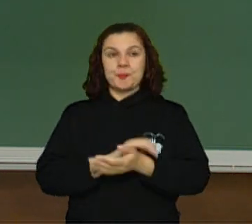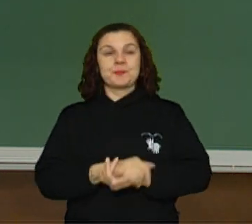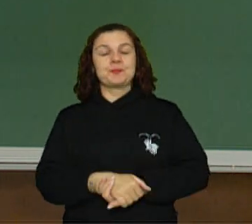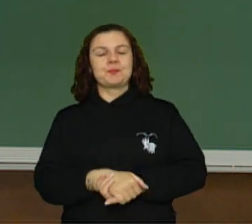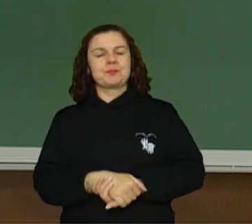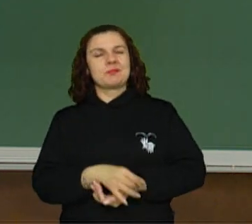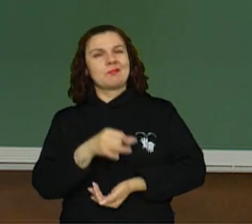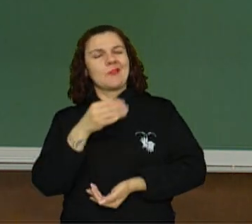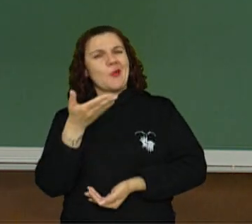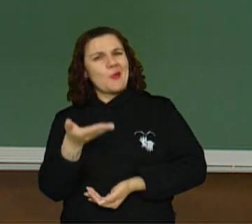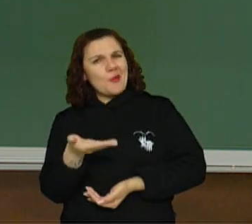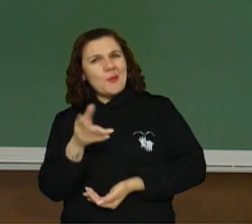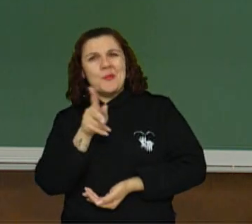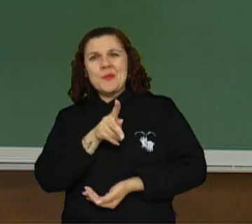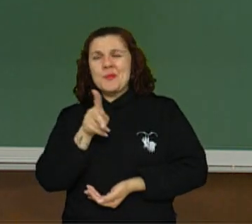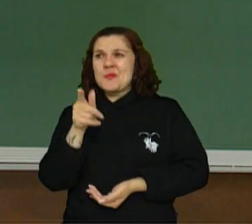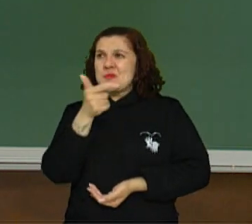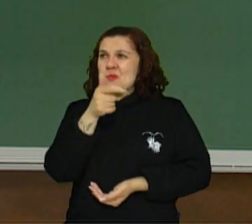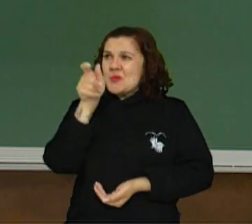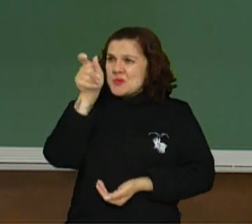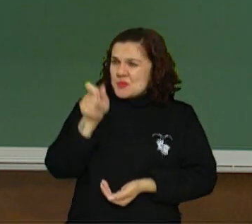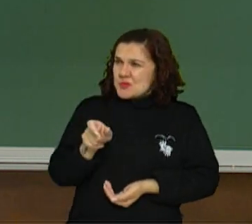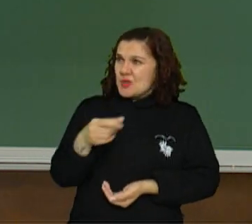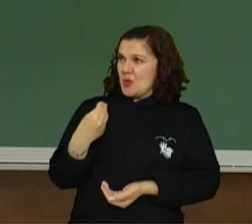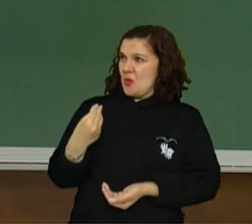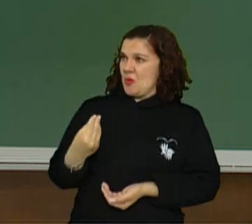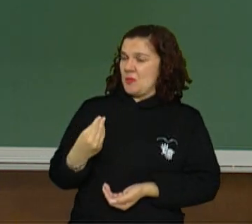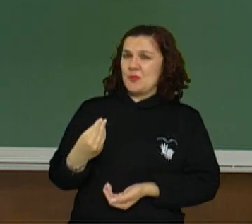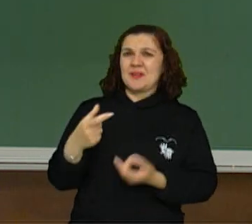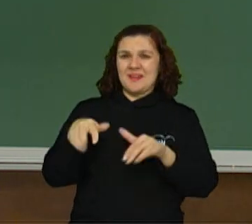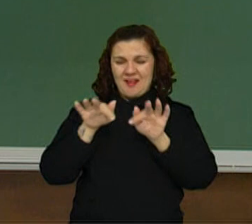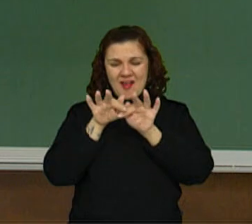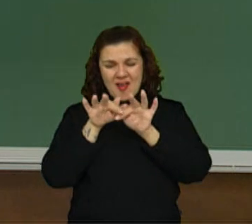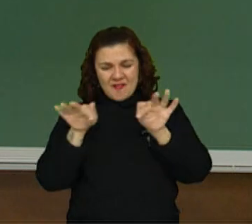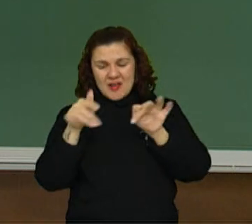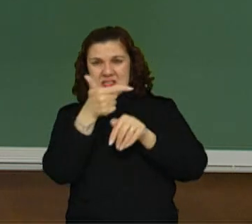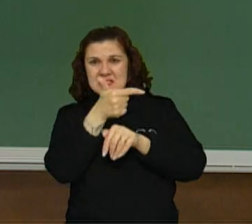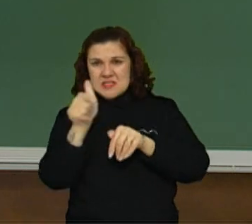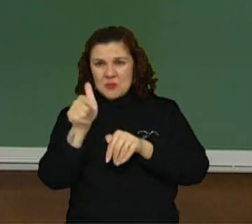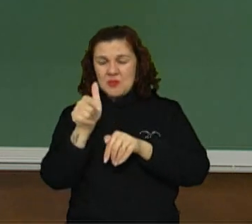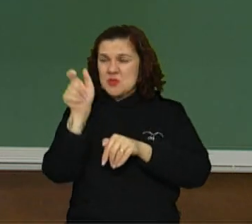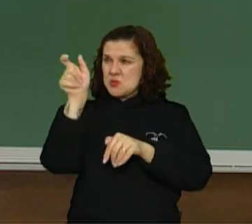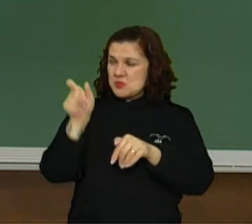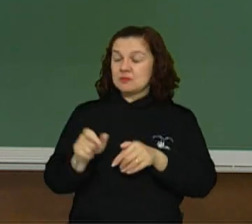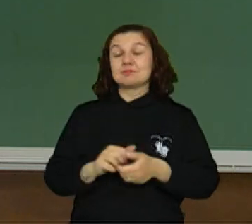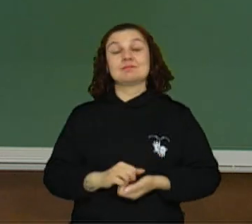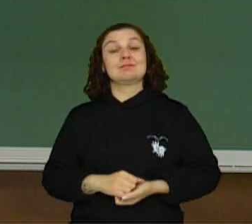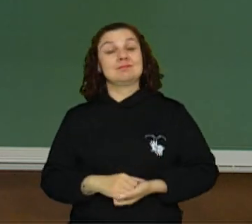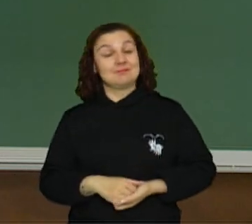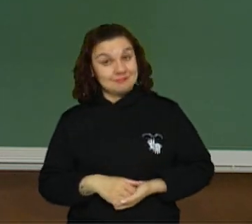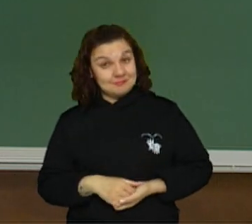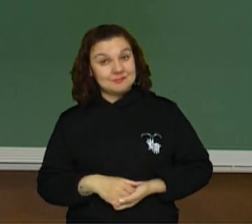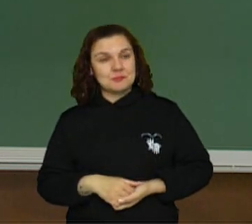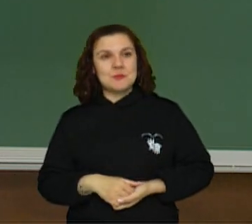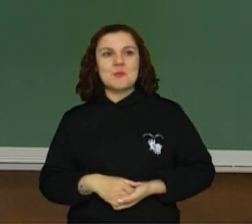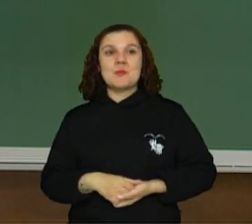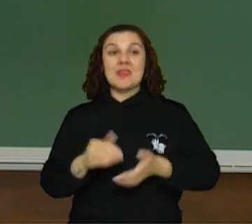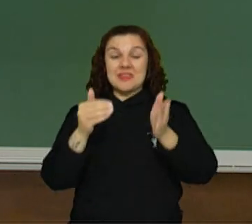inexistente. Como assim, professora, sem sujeito? Mas como que vai fazer uma oração que não tem sujeito? Então, significa